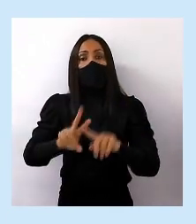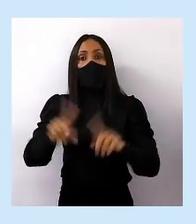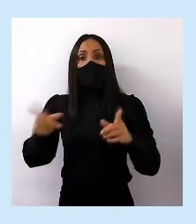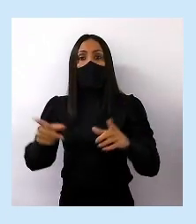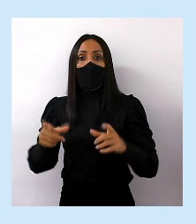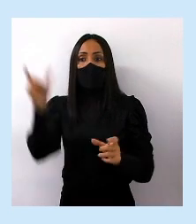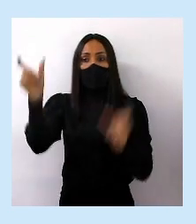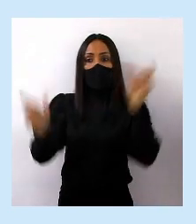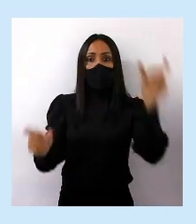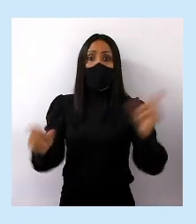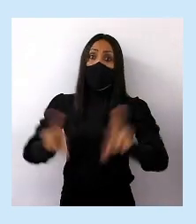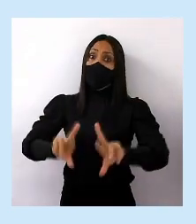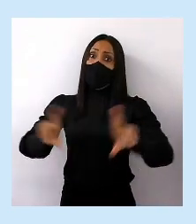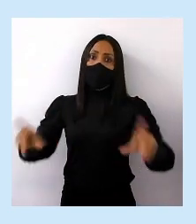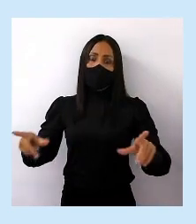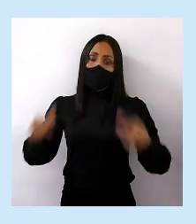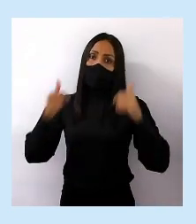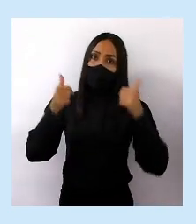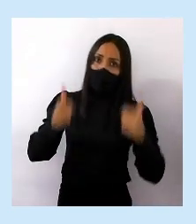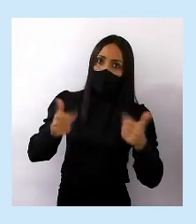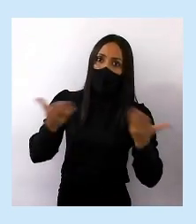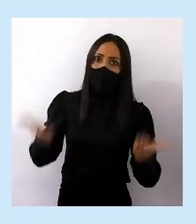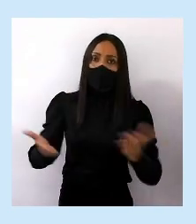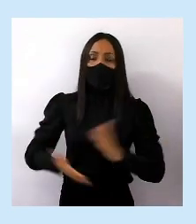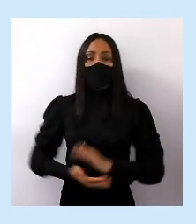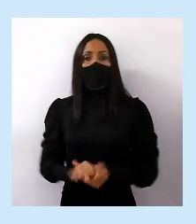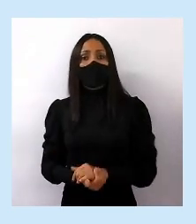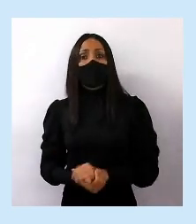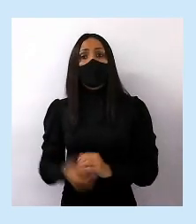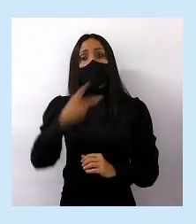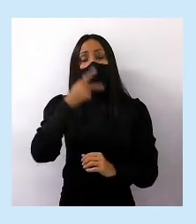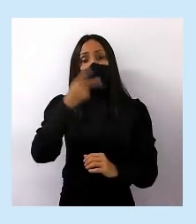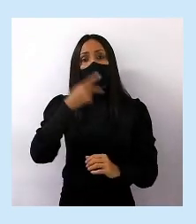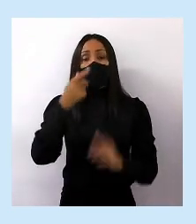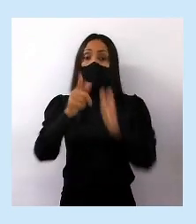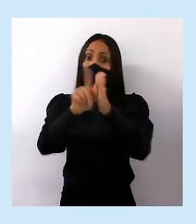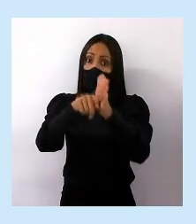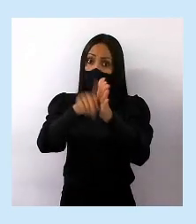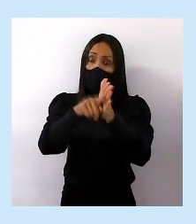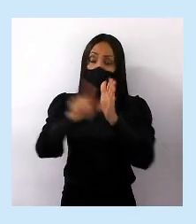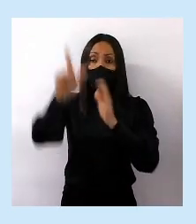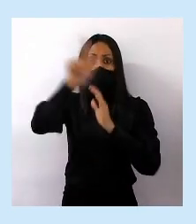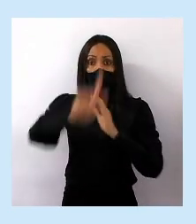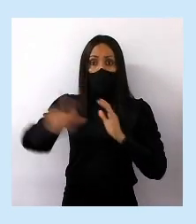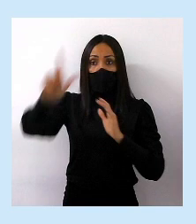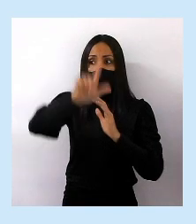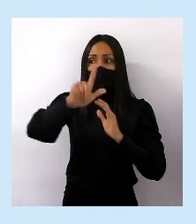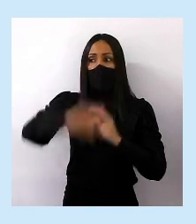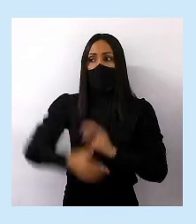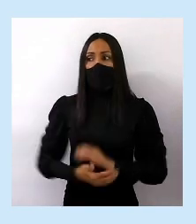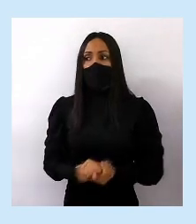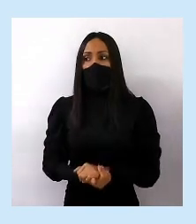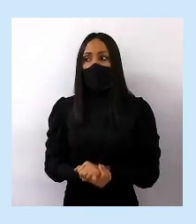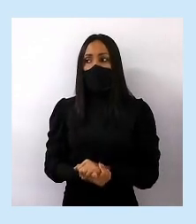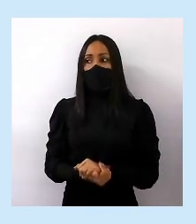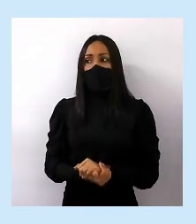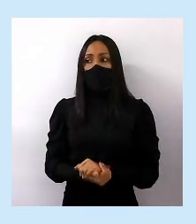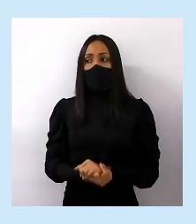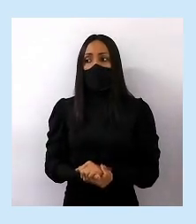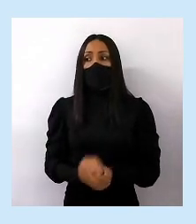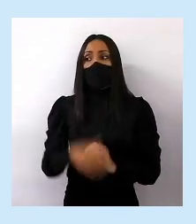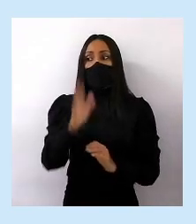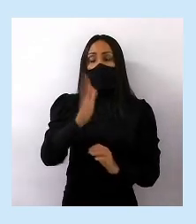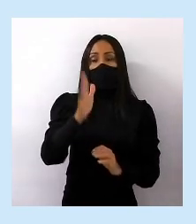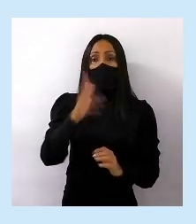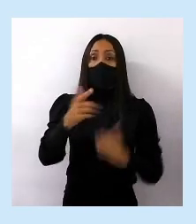estilos diferentes. Beleza? E aí, vamos falar de gêneros literários? Vamos falar de gêneros literários. Já falamos aqui